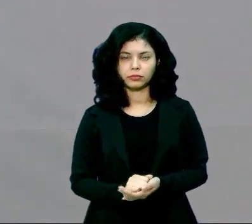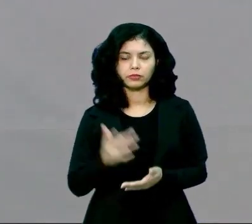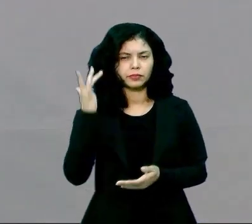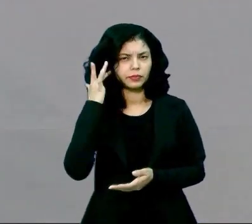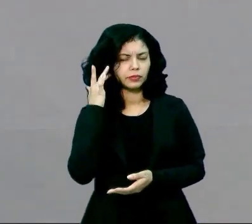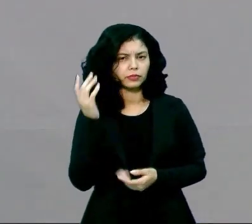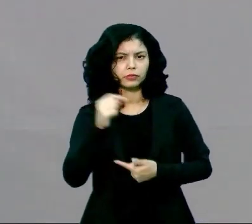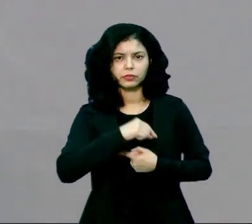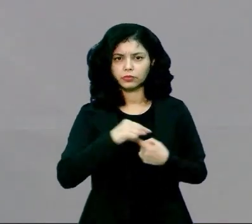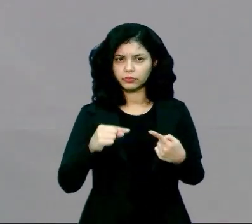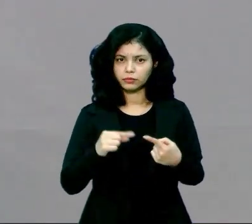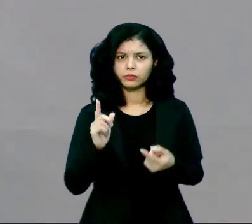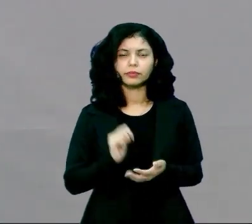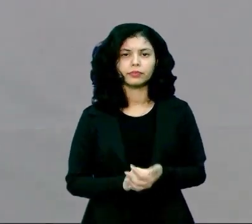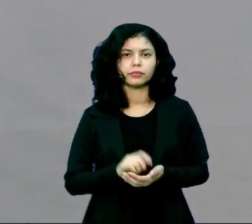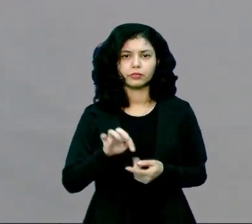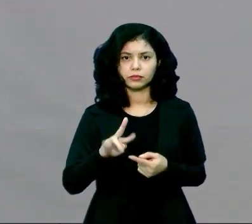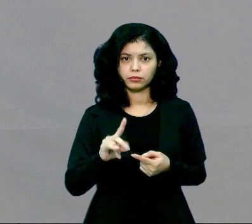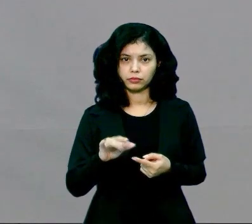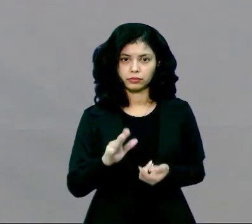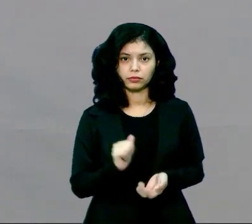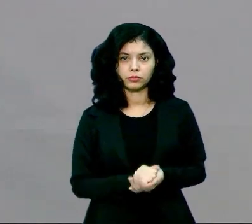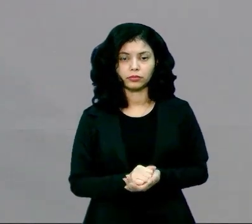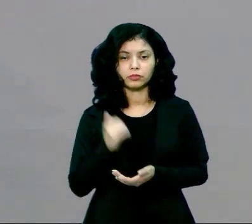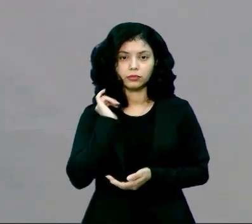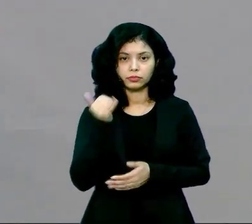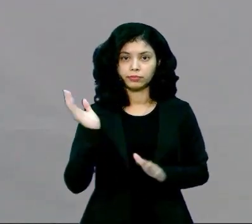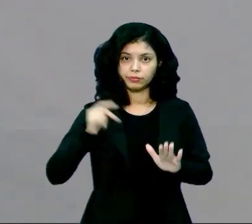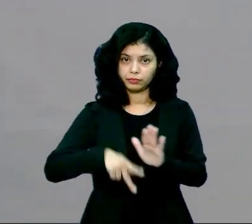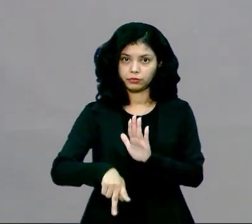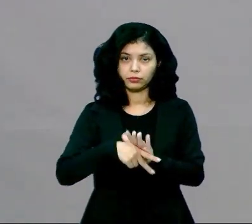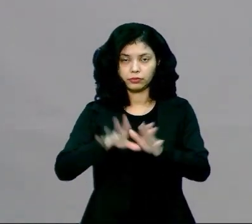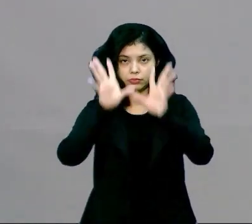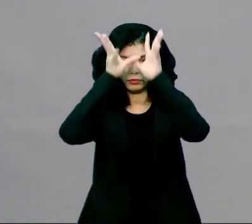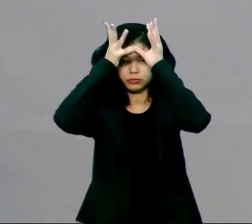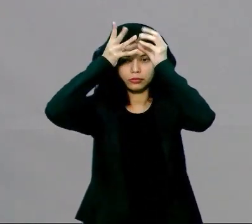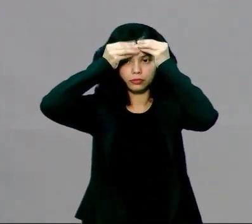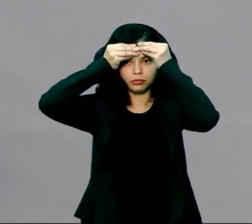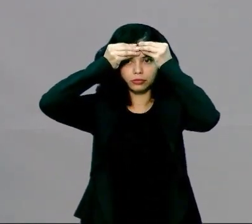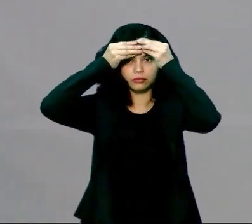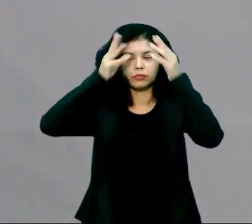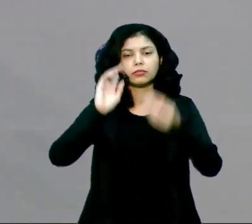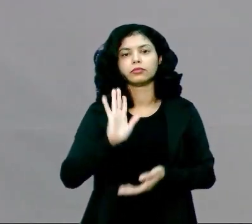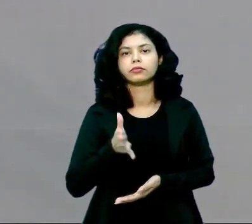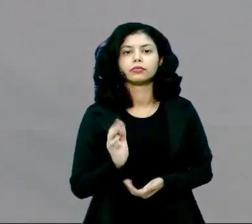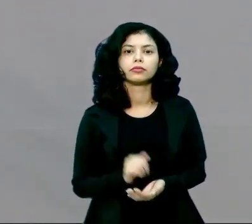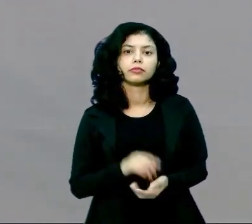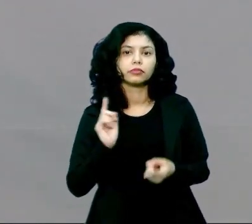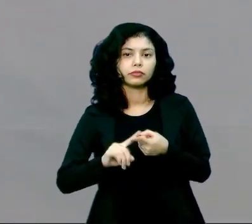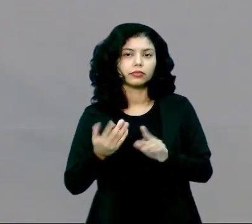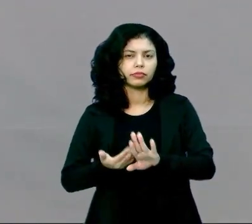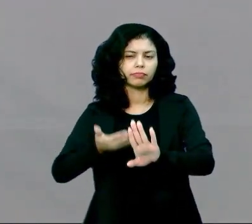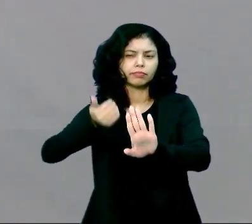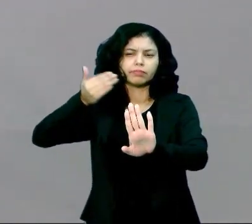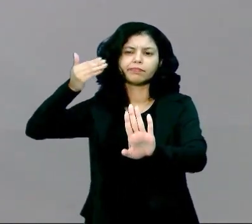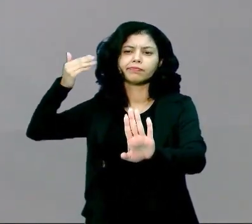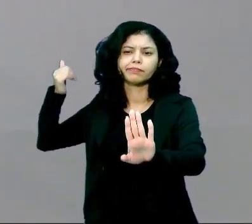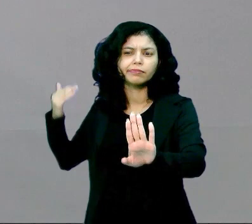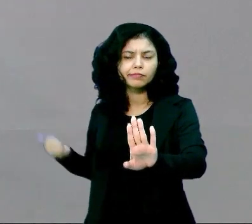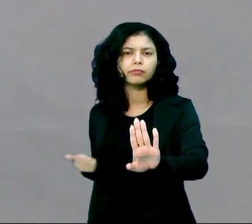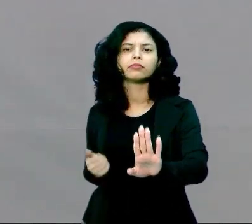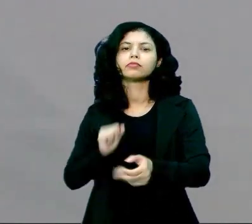essa palavra, elemento da narrativa, ela já está enraizada na cabeça de vocês, né? Porque desde o início